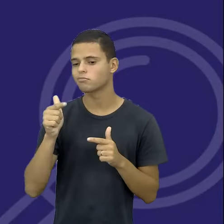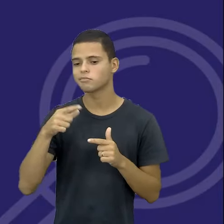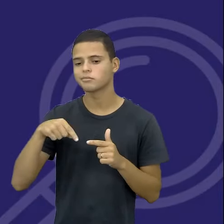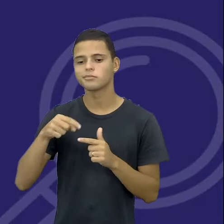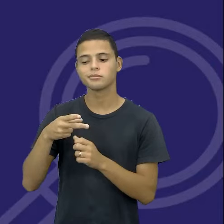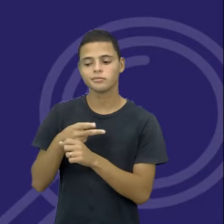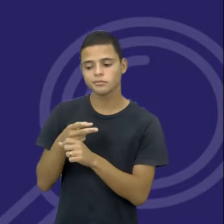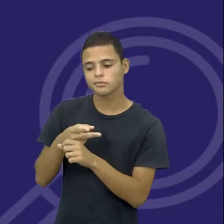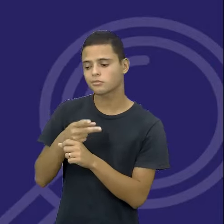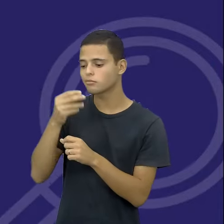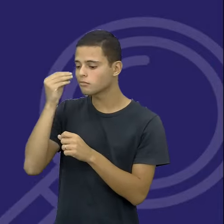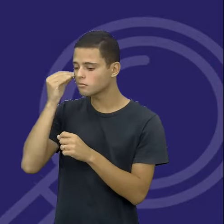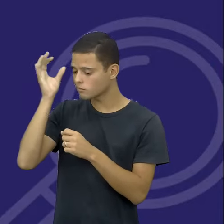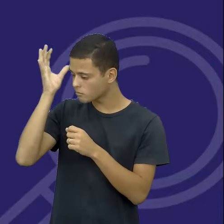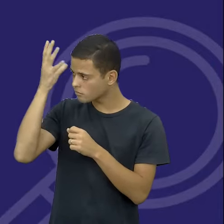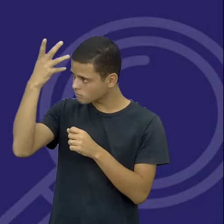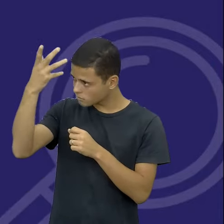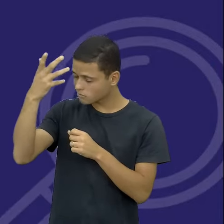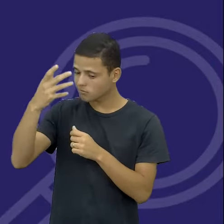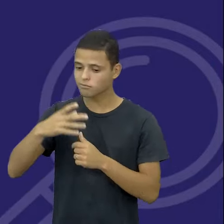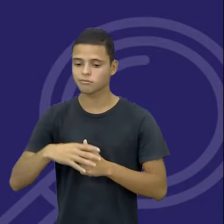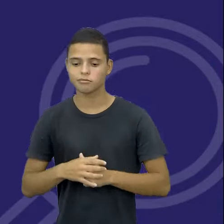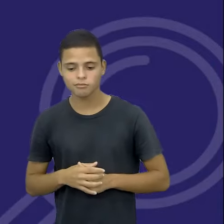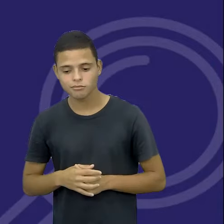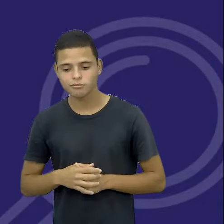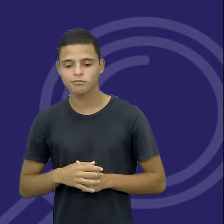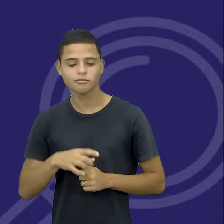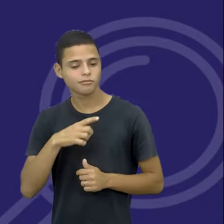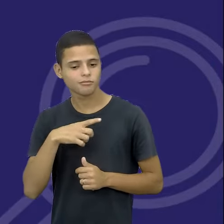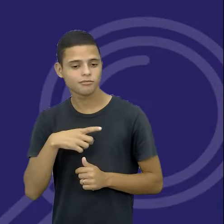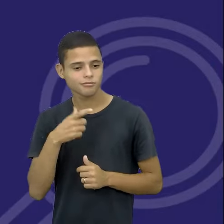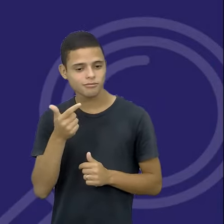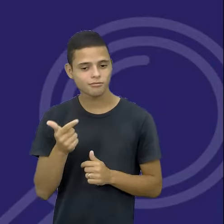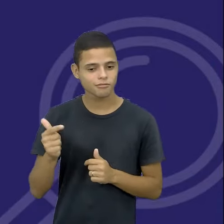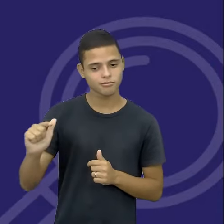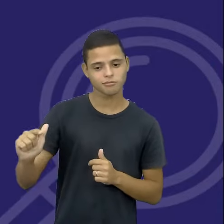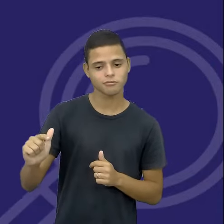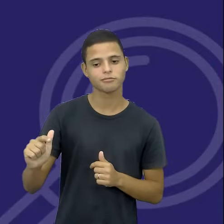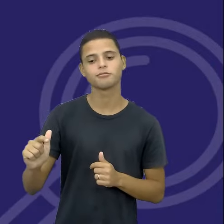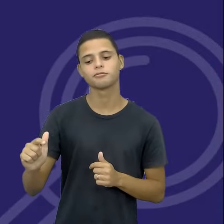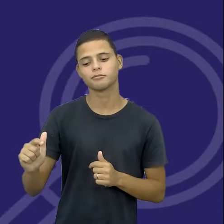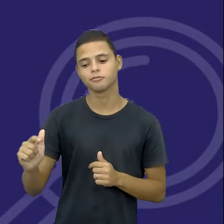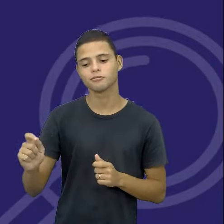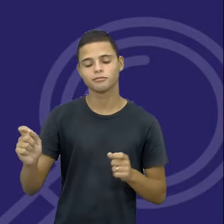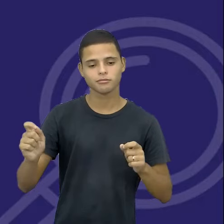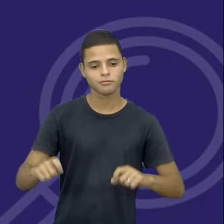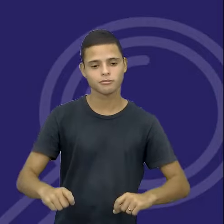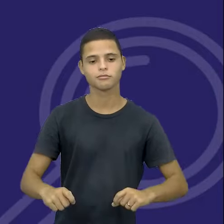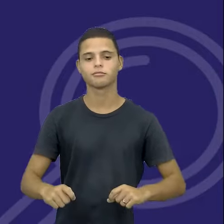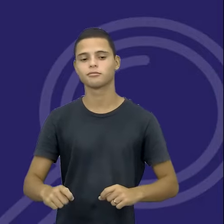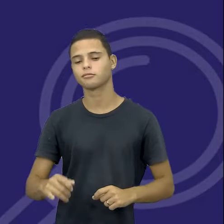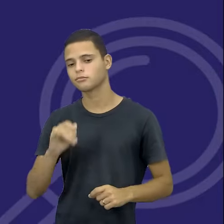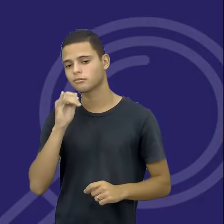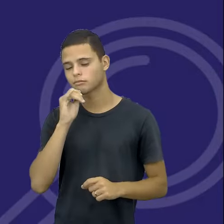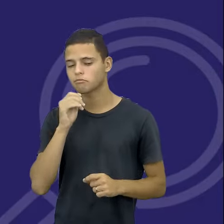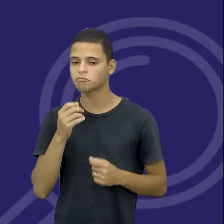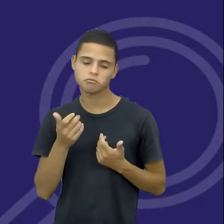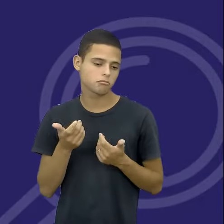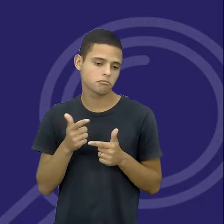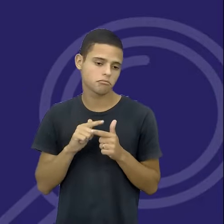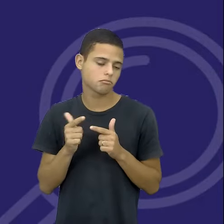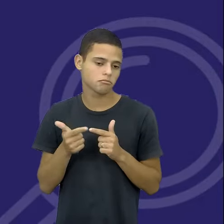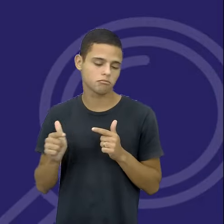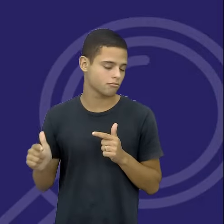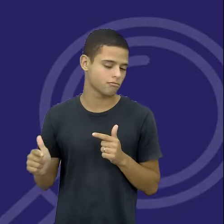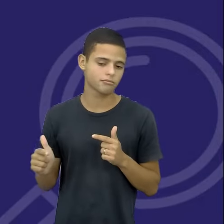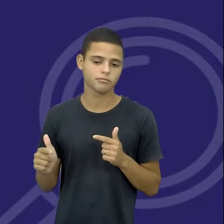uma maneira de resolver isso, né? Cria uma outra possibilidade ali de aprendizagem, né? Dele ver e falar assim, tudo bem, eu não saber isso,